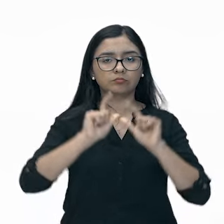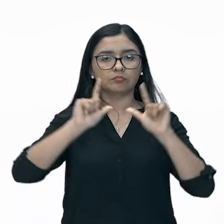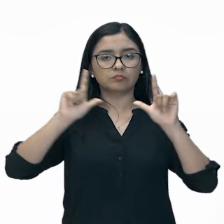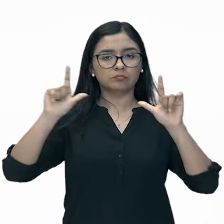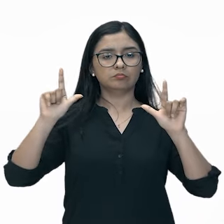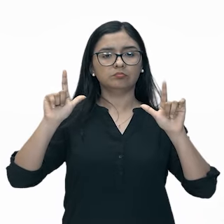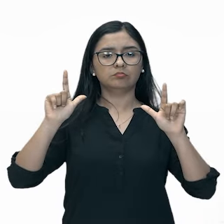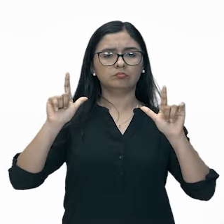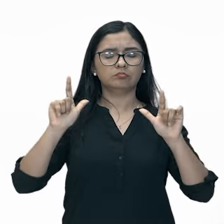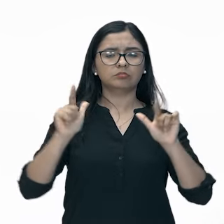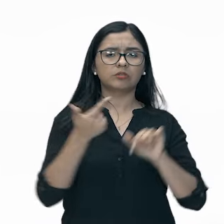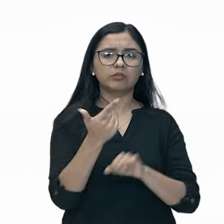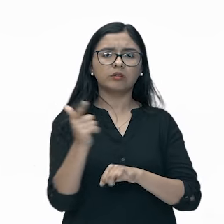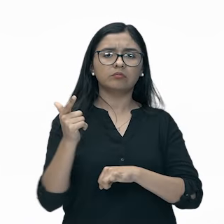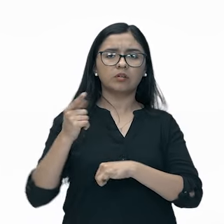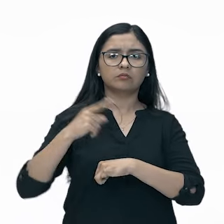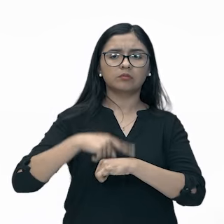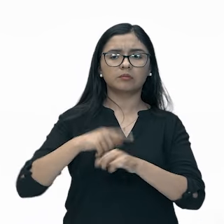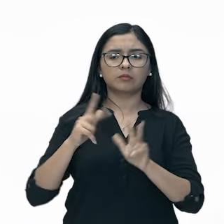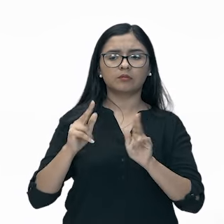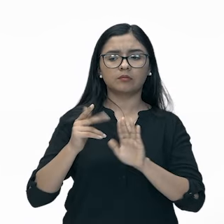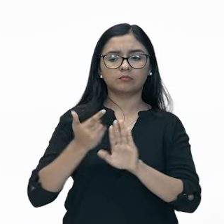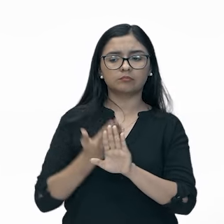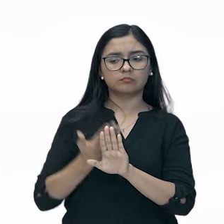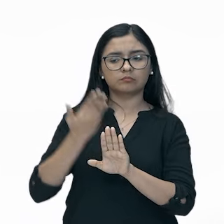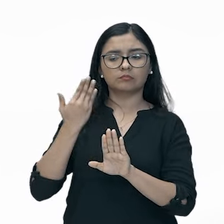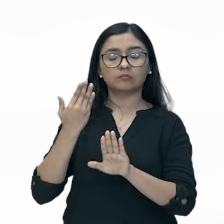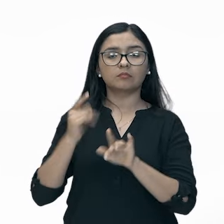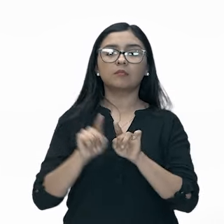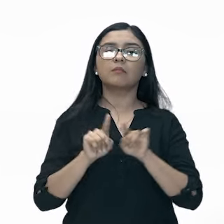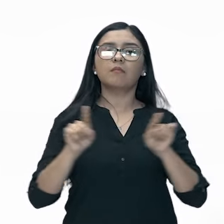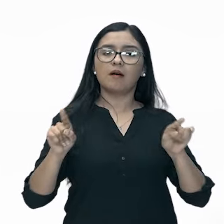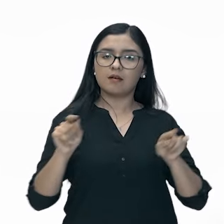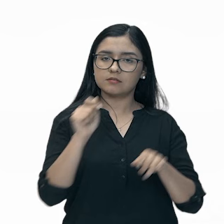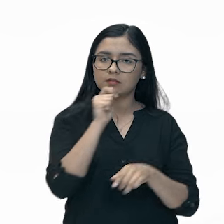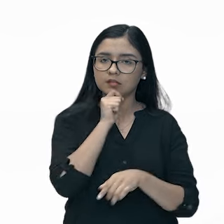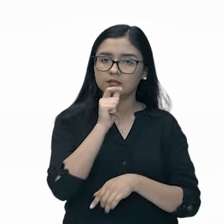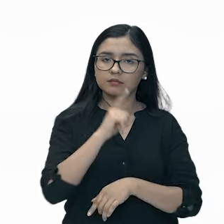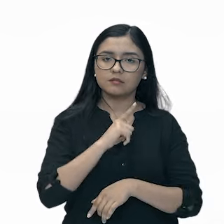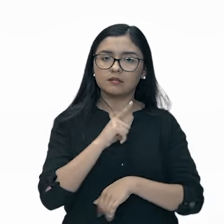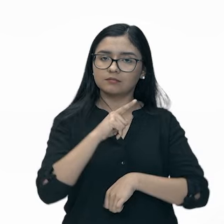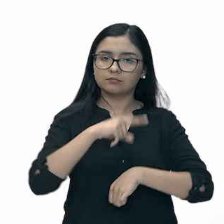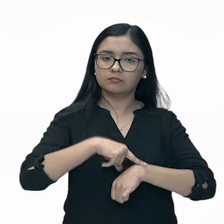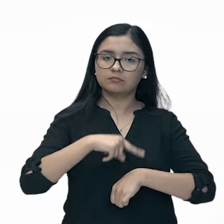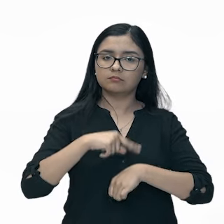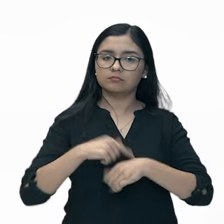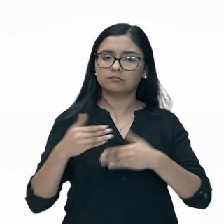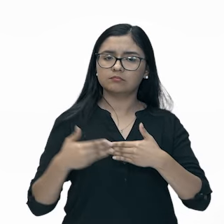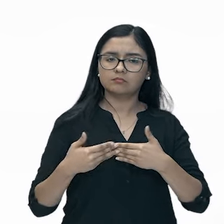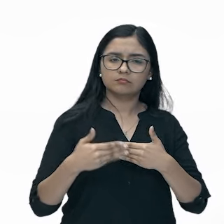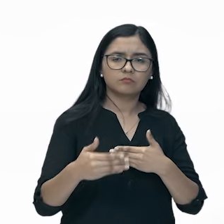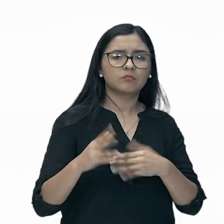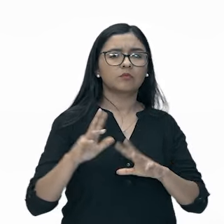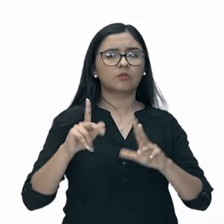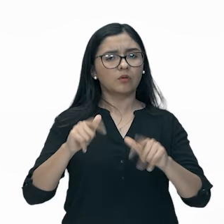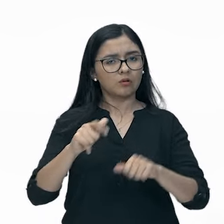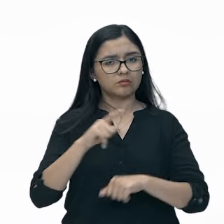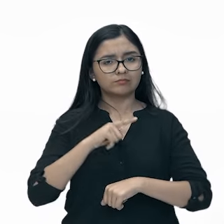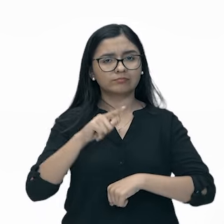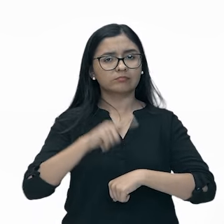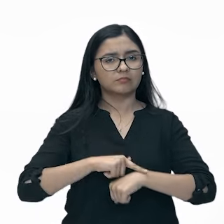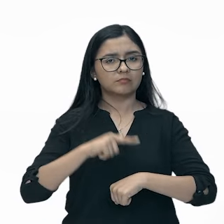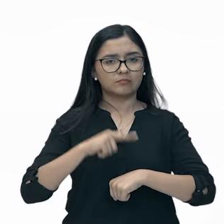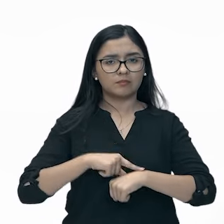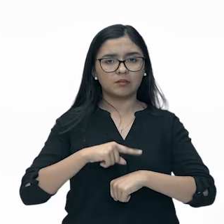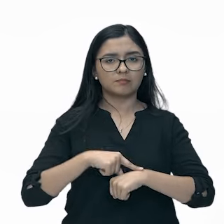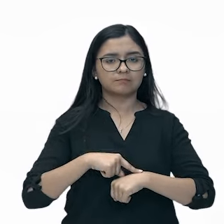não tenho mais o tempo que passou mas tenho muito tempo temos todo o tempo do